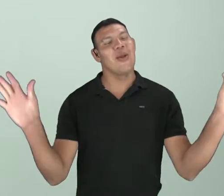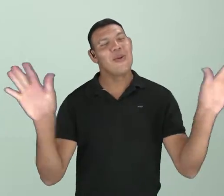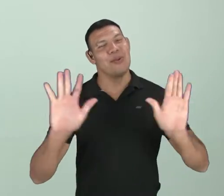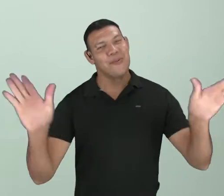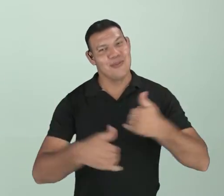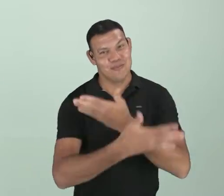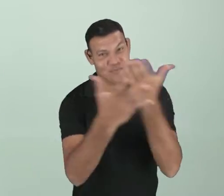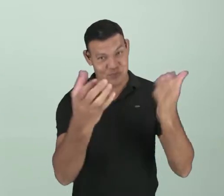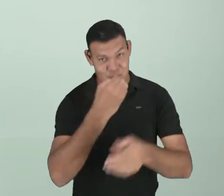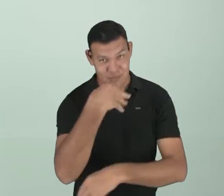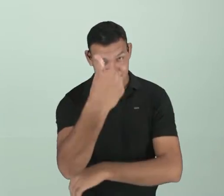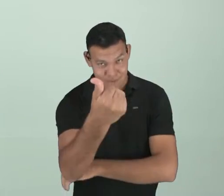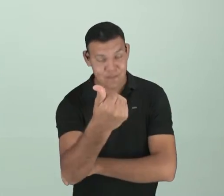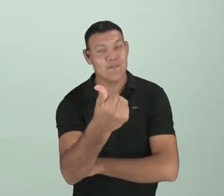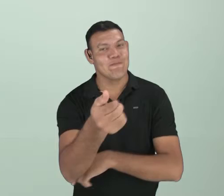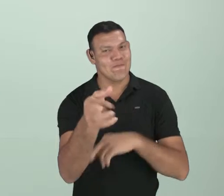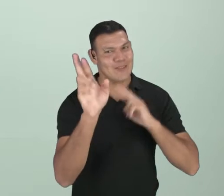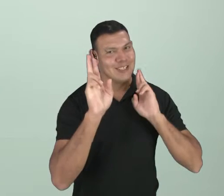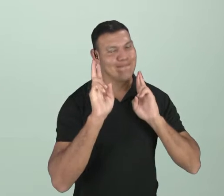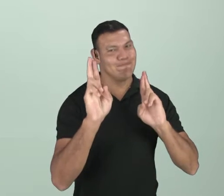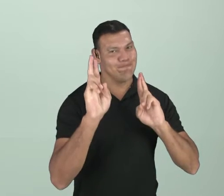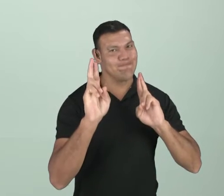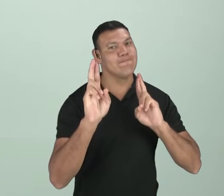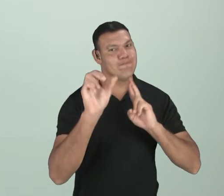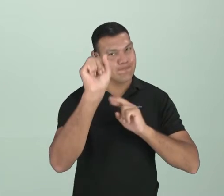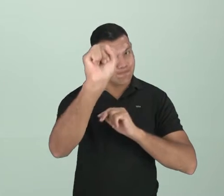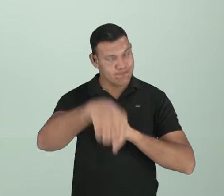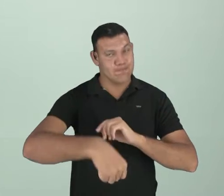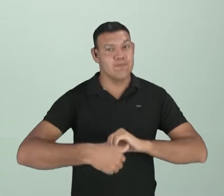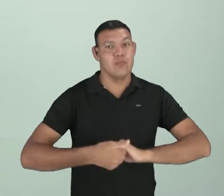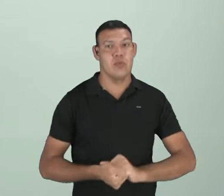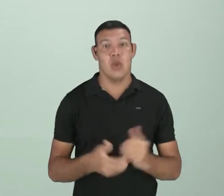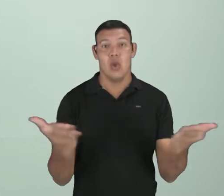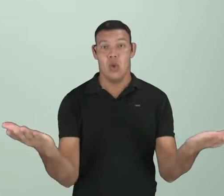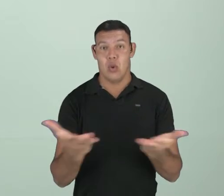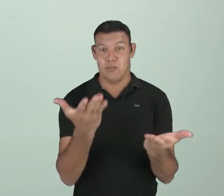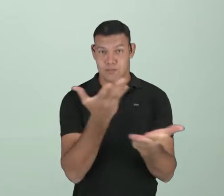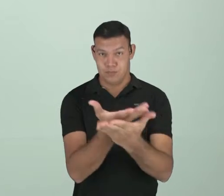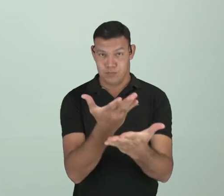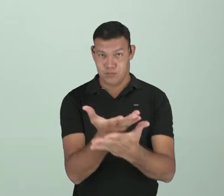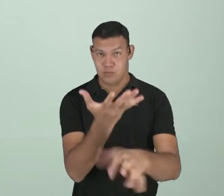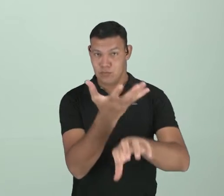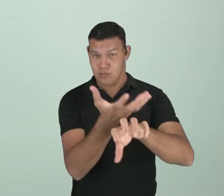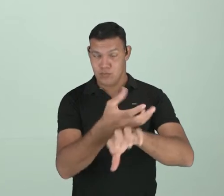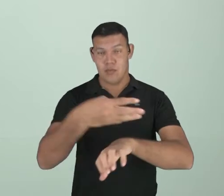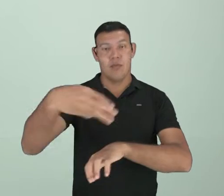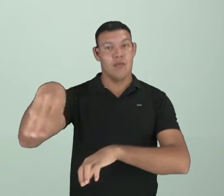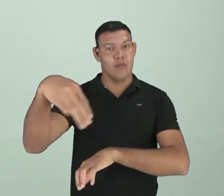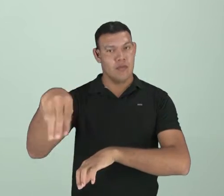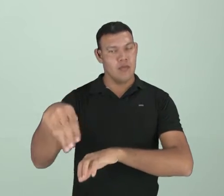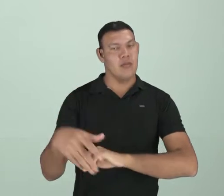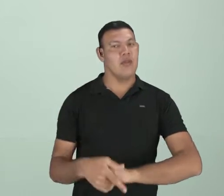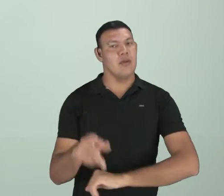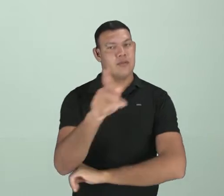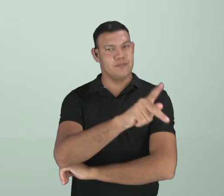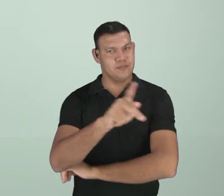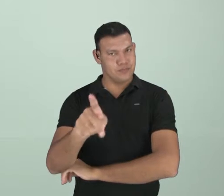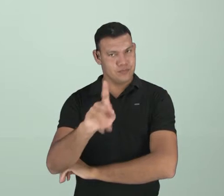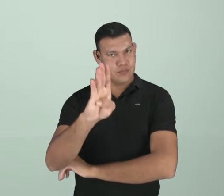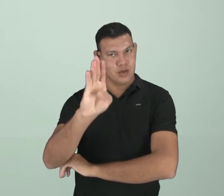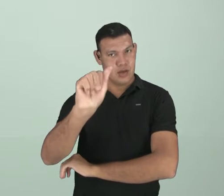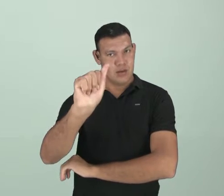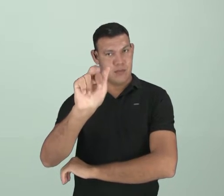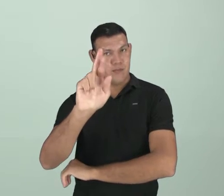Olá pessoal, tudo bem? Eu espero que esteja tudo bem com vocês. Hoje nós vamos a mais uma aula de matemática. Meu nome é